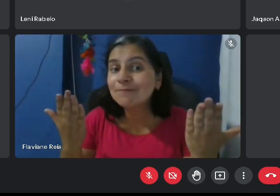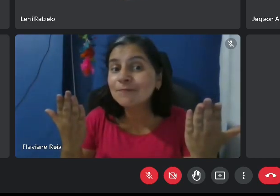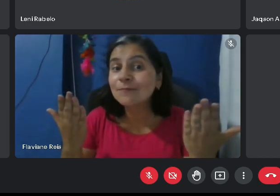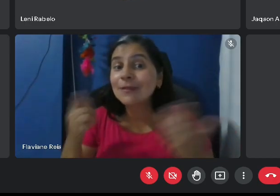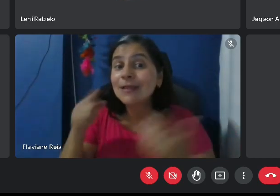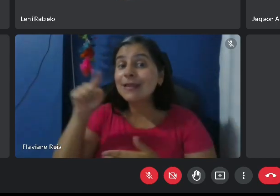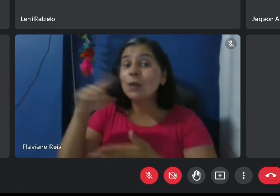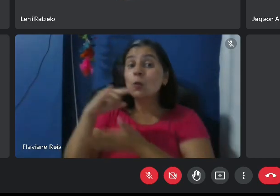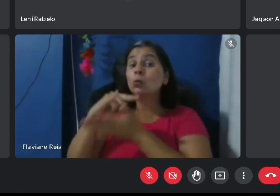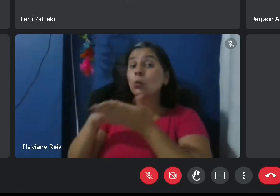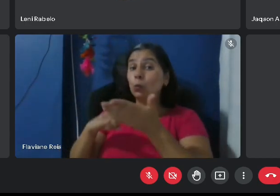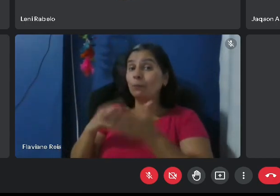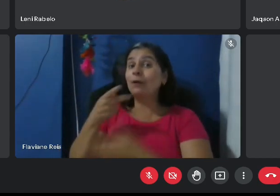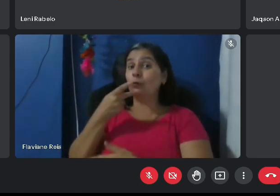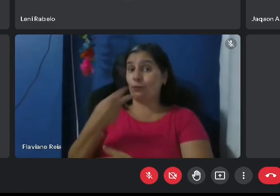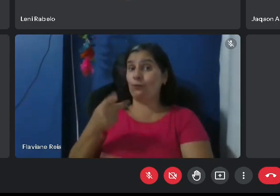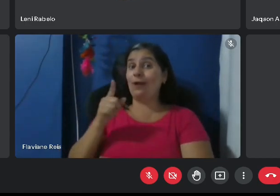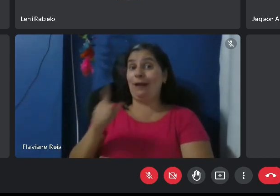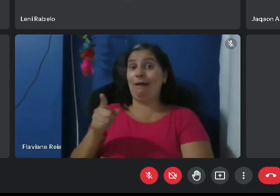Então,